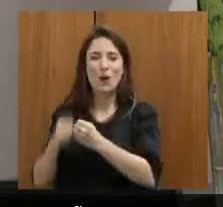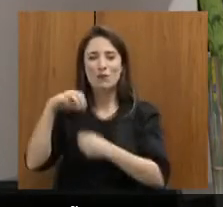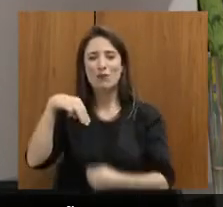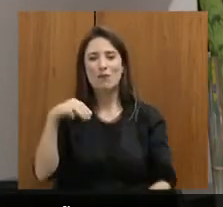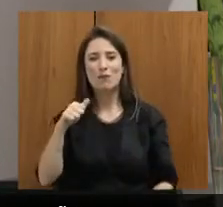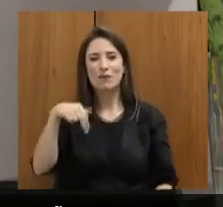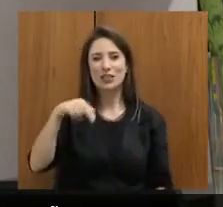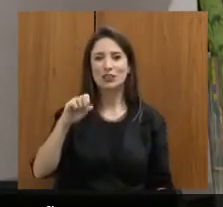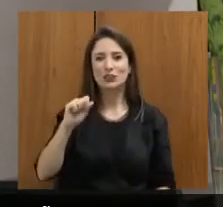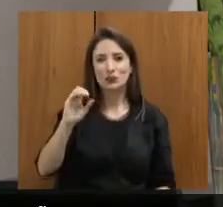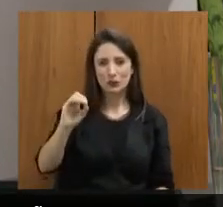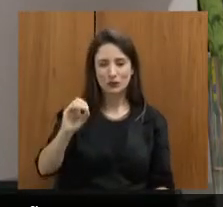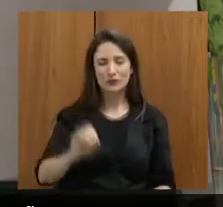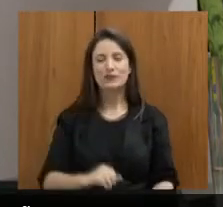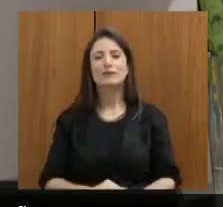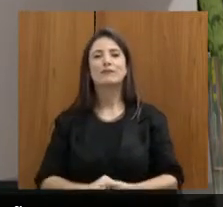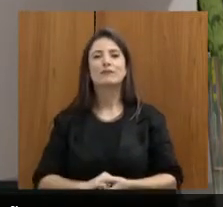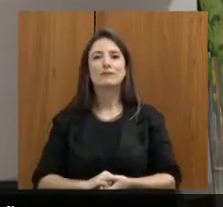e